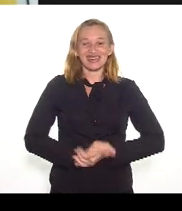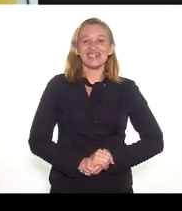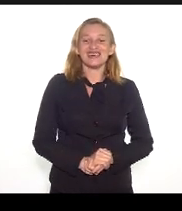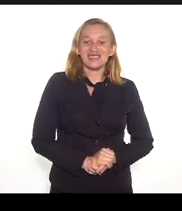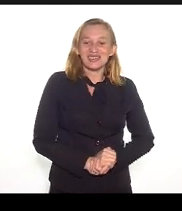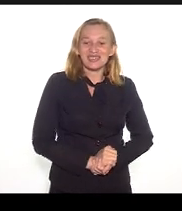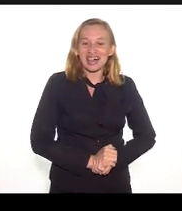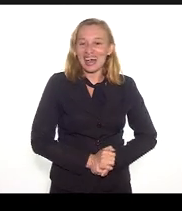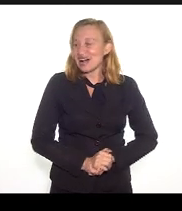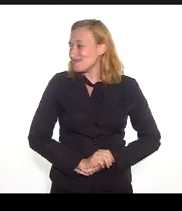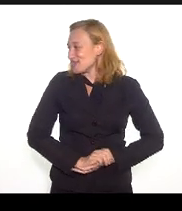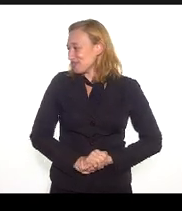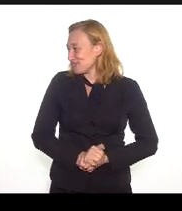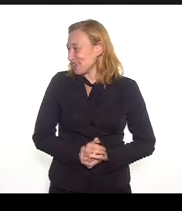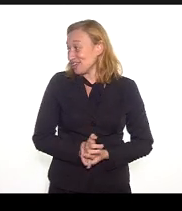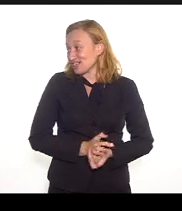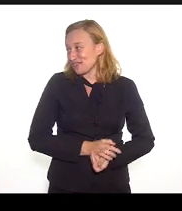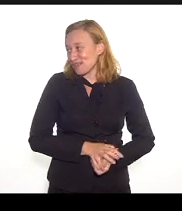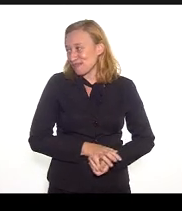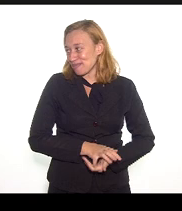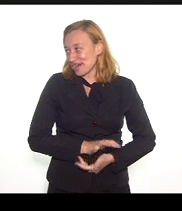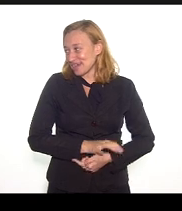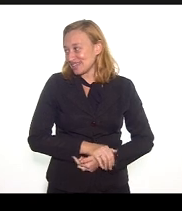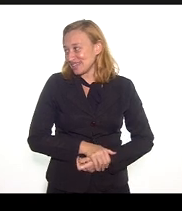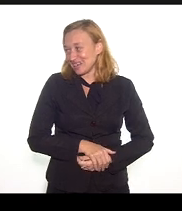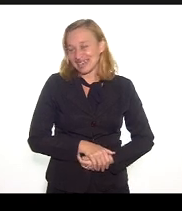os oradores. Quem está inscrito?